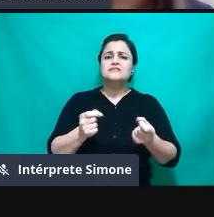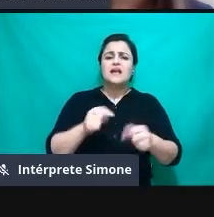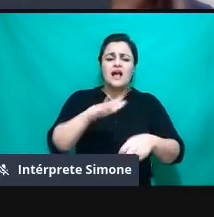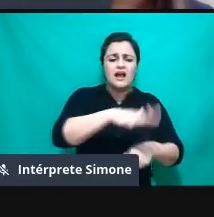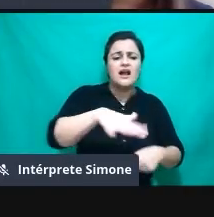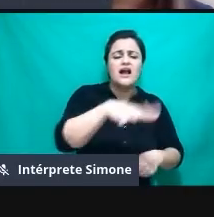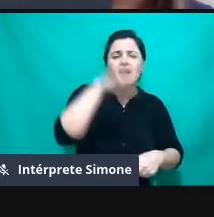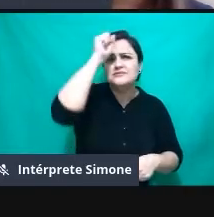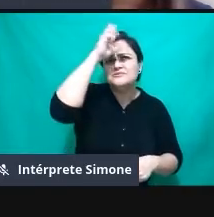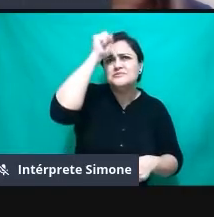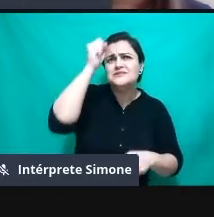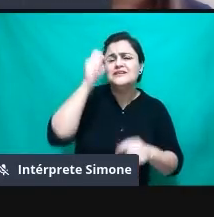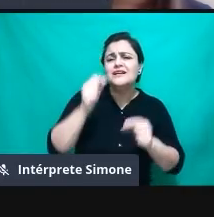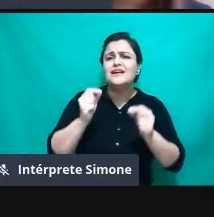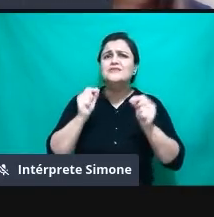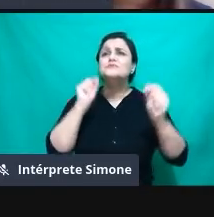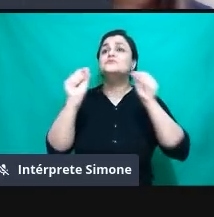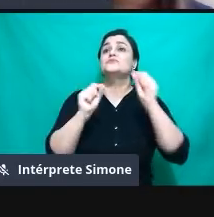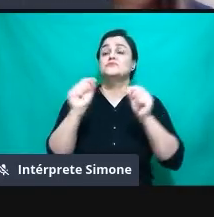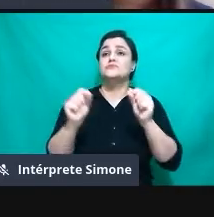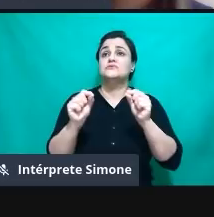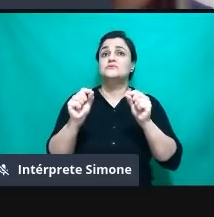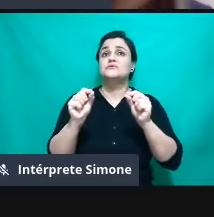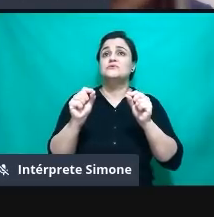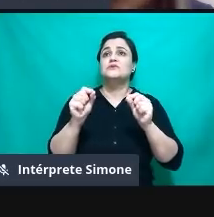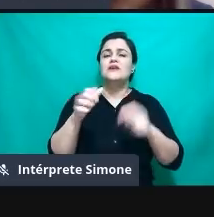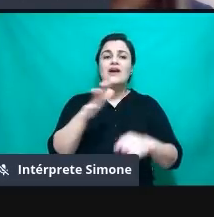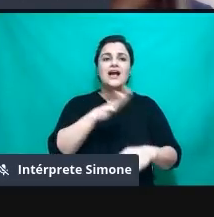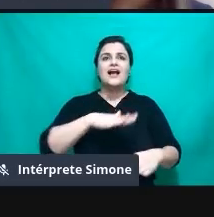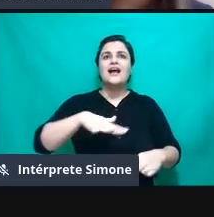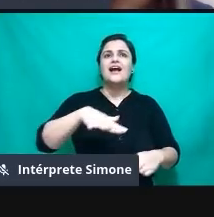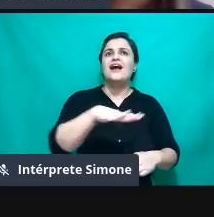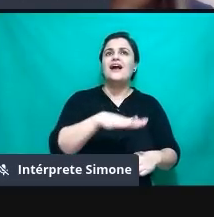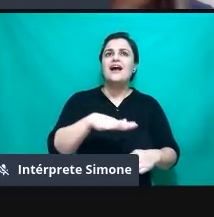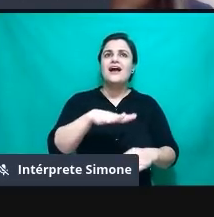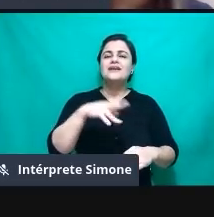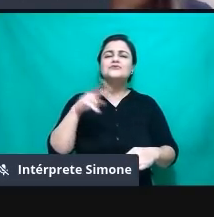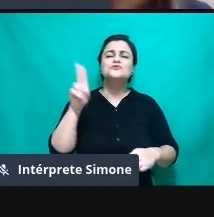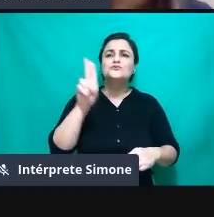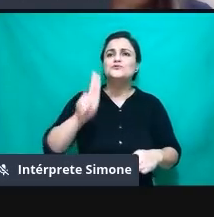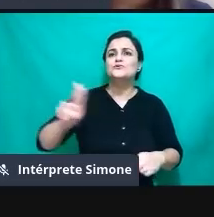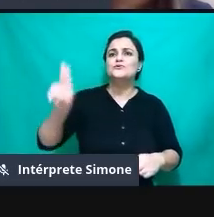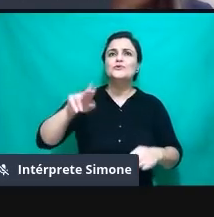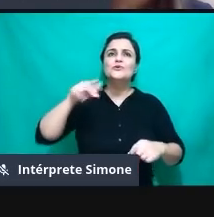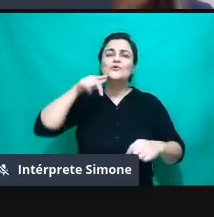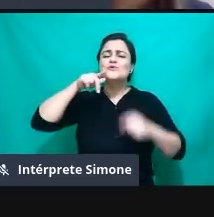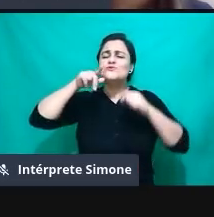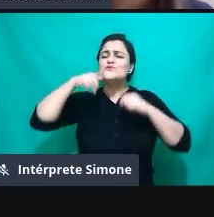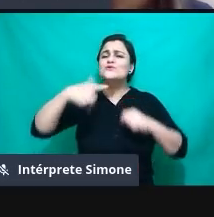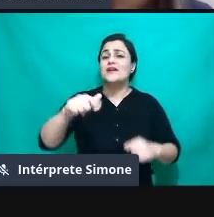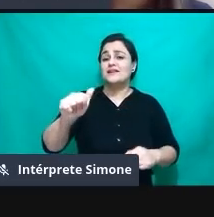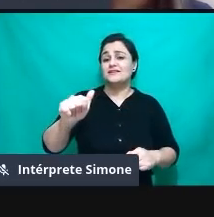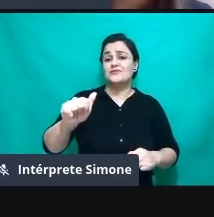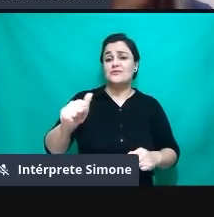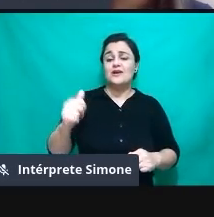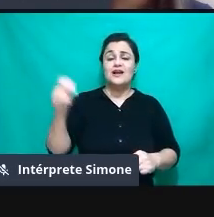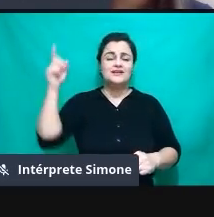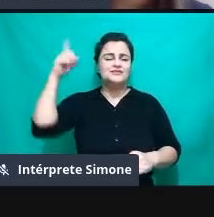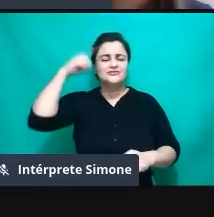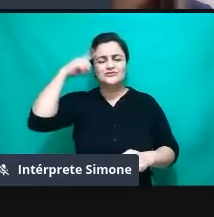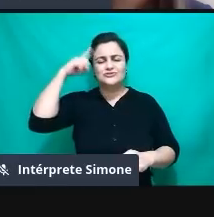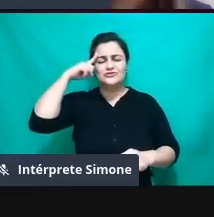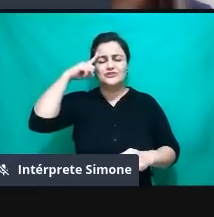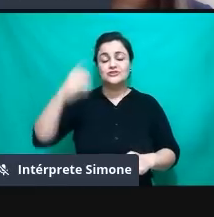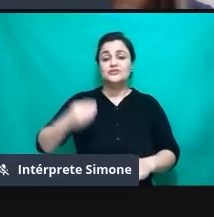as áreas de uso da linguagem na vida cotidiana. Onde que acontece esse uso, né? De